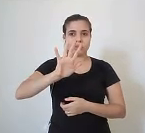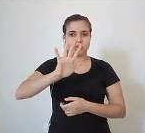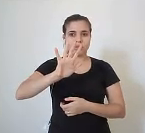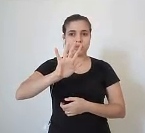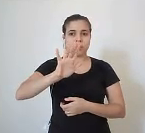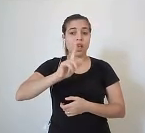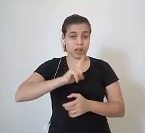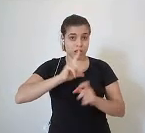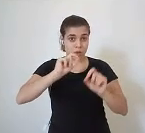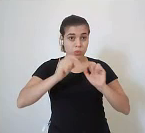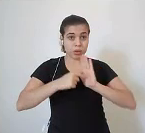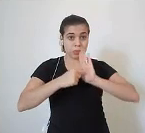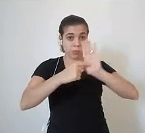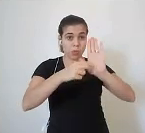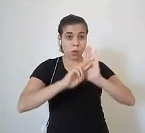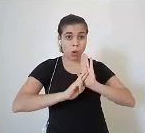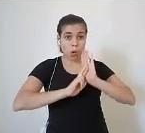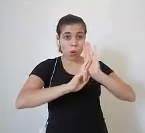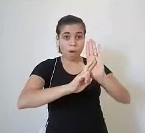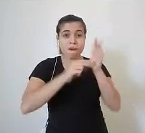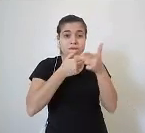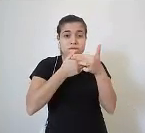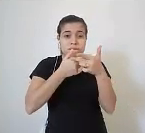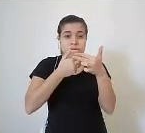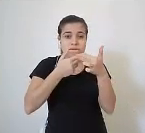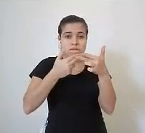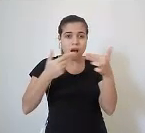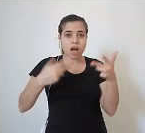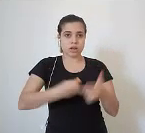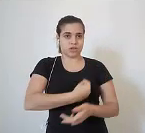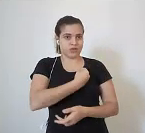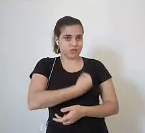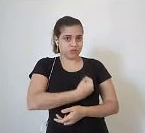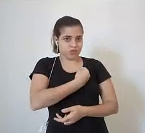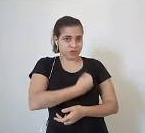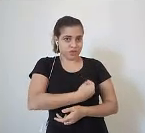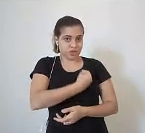Aqui nessa imagem, a gente tem